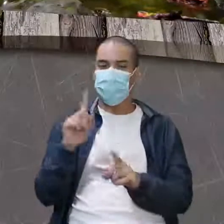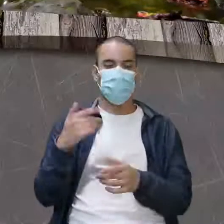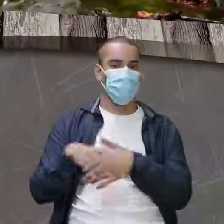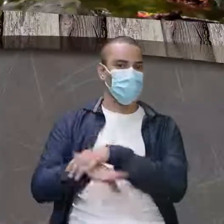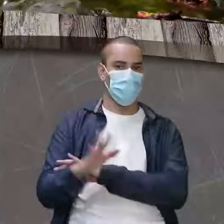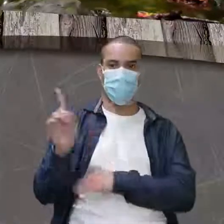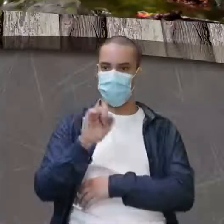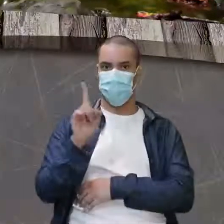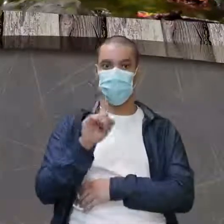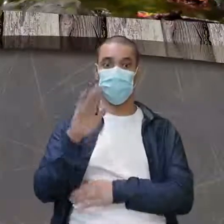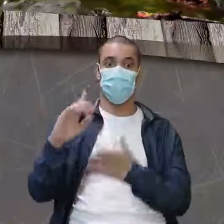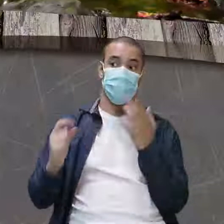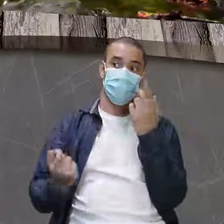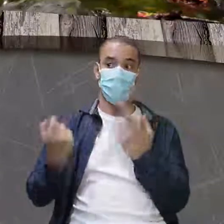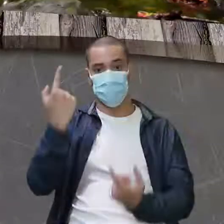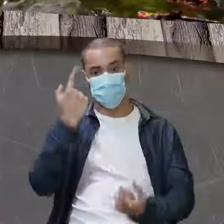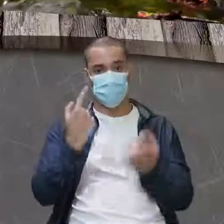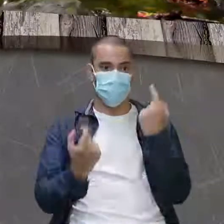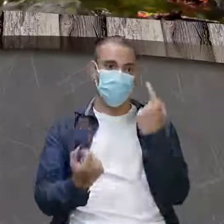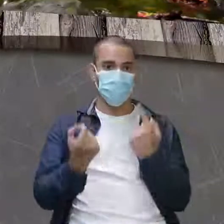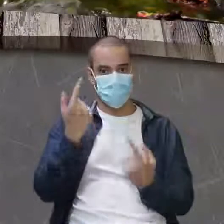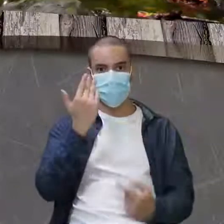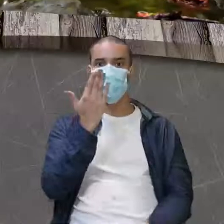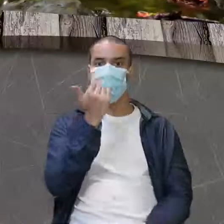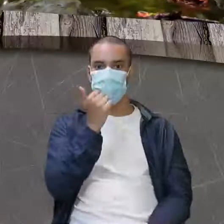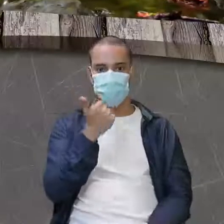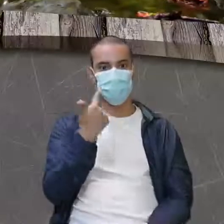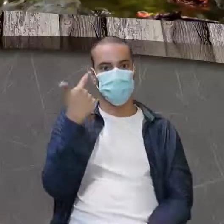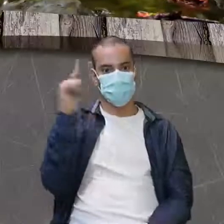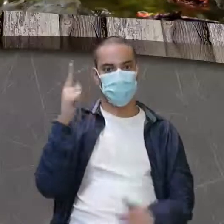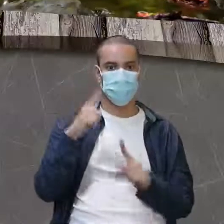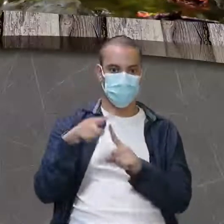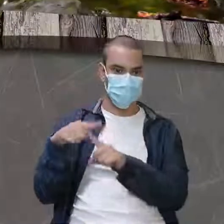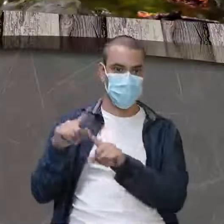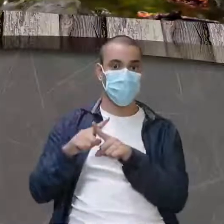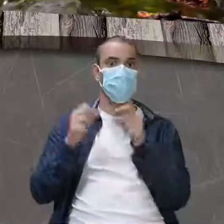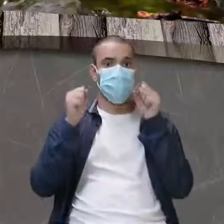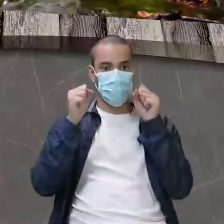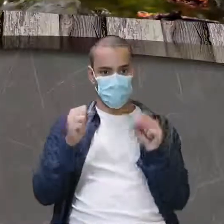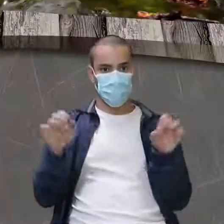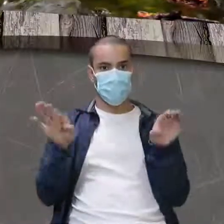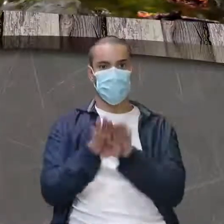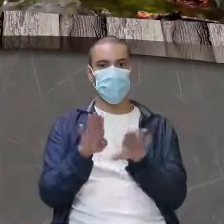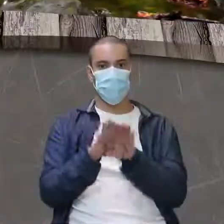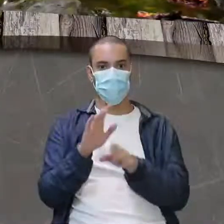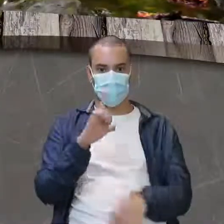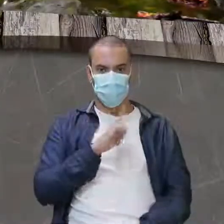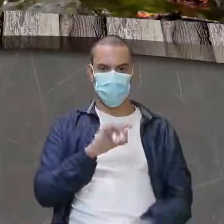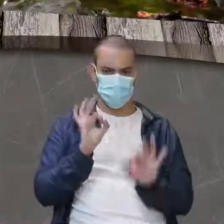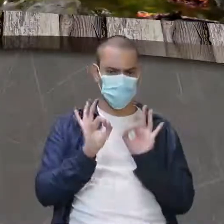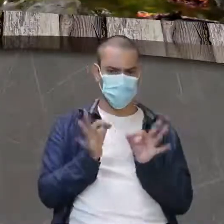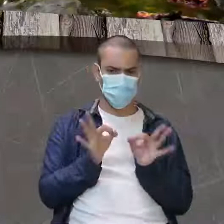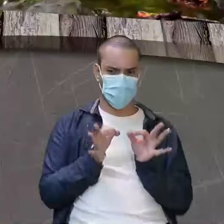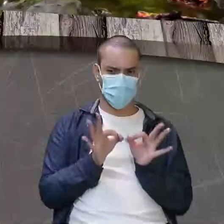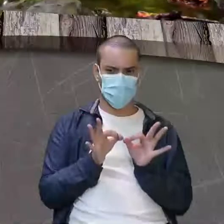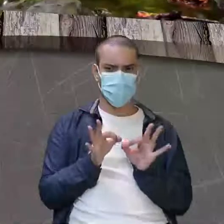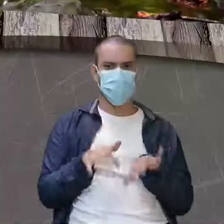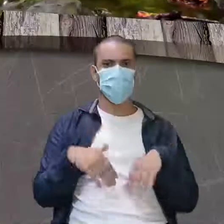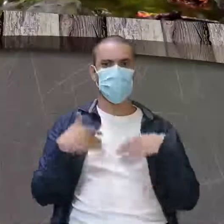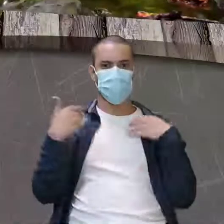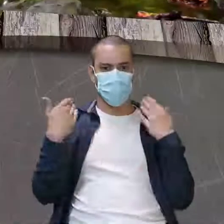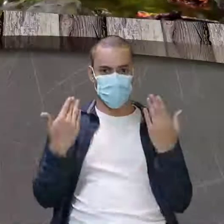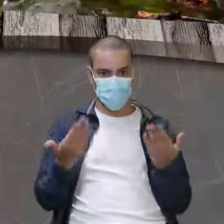entre eles, não. Eles também vão comer outros recursos alimentares ali, mas pode entrar o canibalismo no meio. Tá certo, galera?